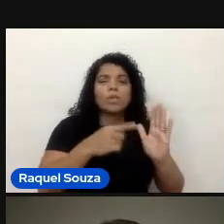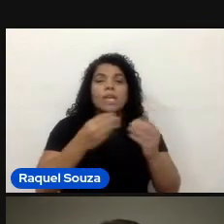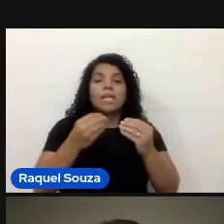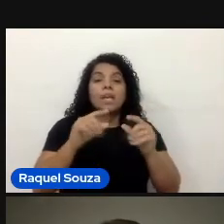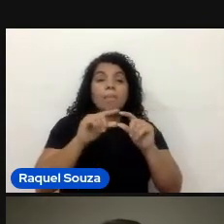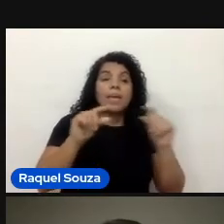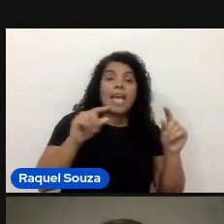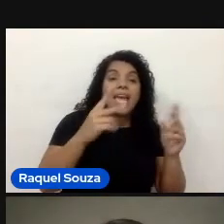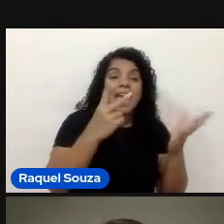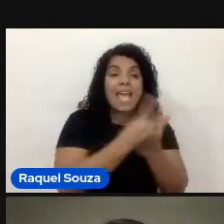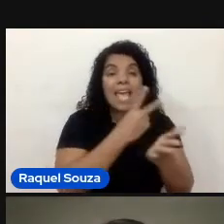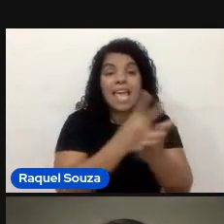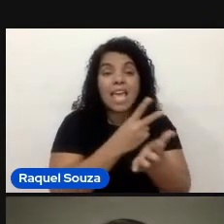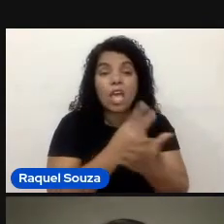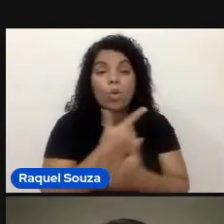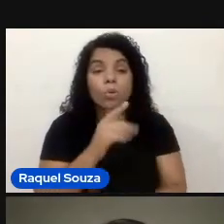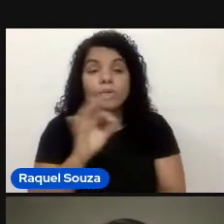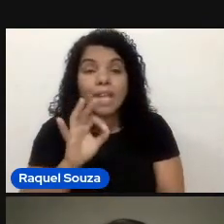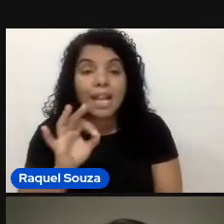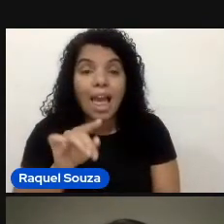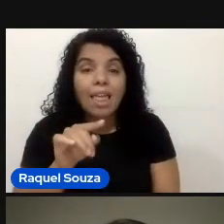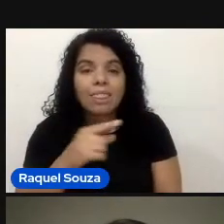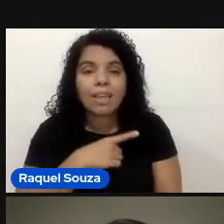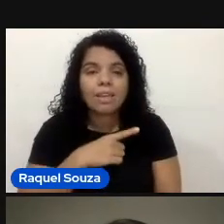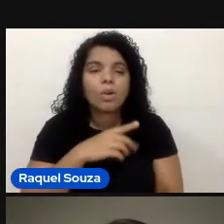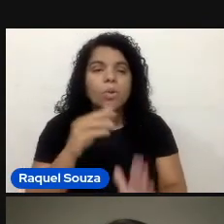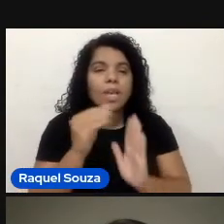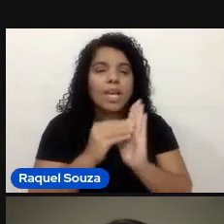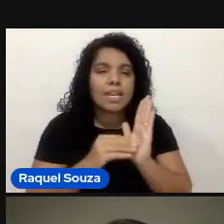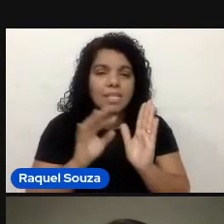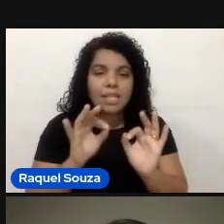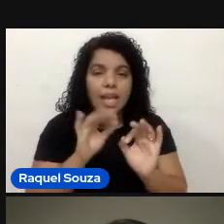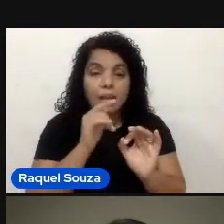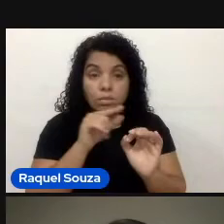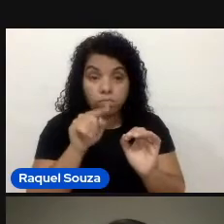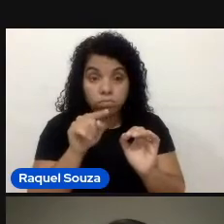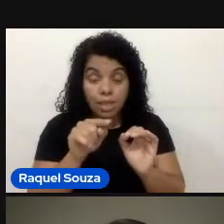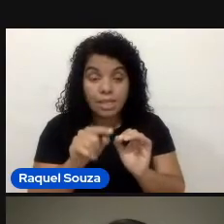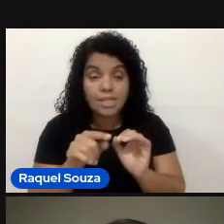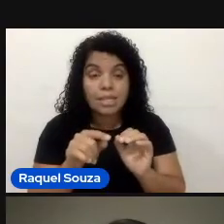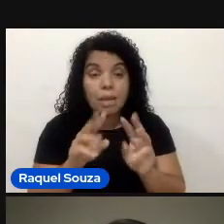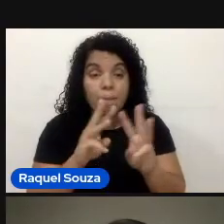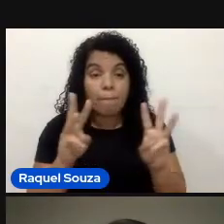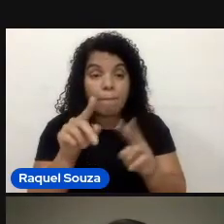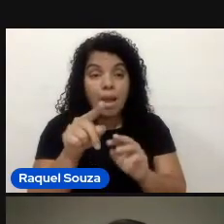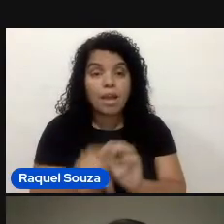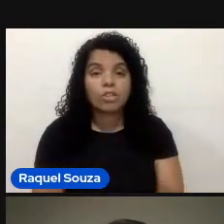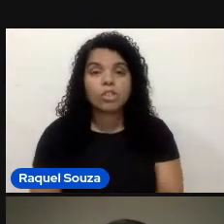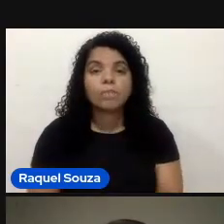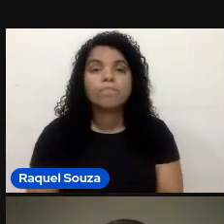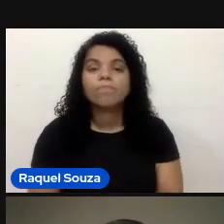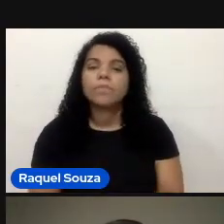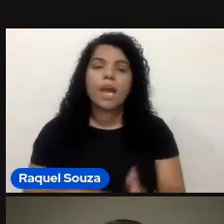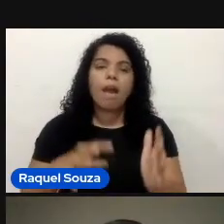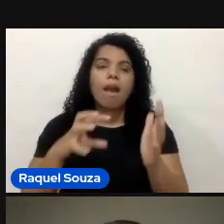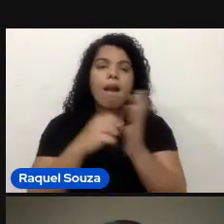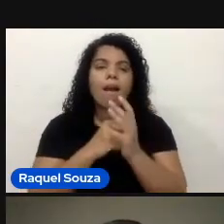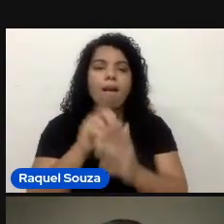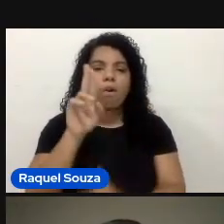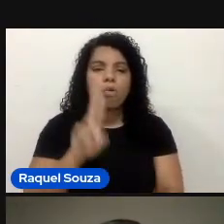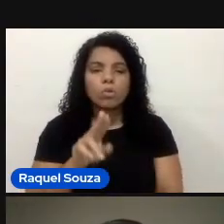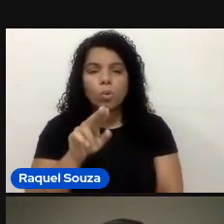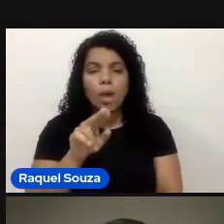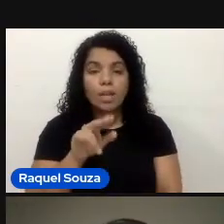tem nada setado. Então, por exemplo, a gente está nessa página aqui de cadastrar usuário. Quando eu clico sem